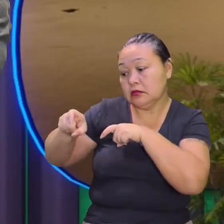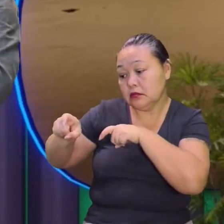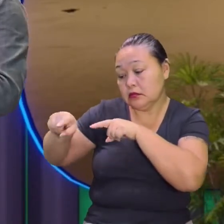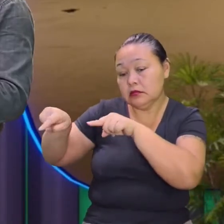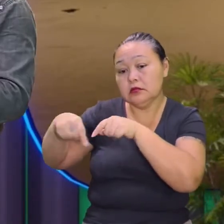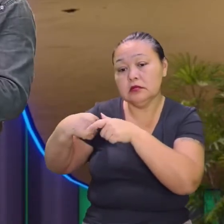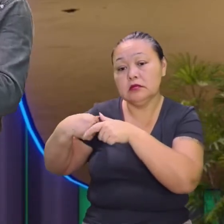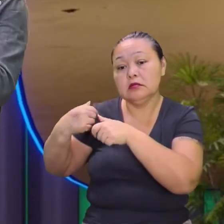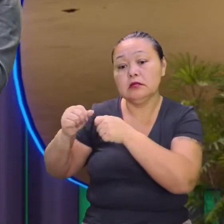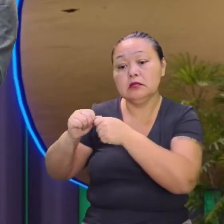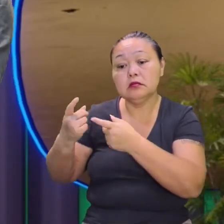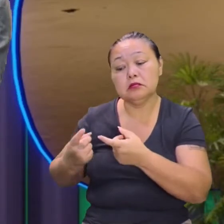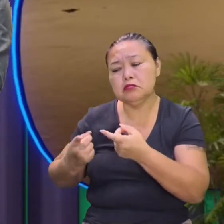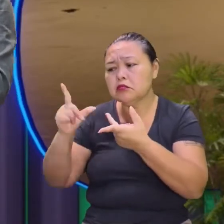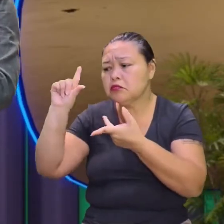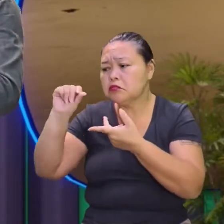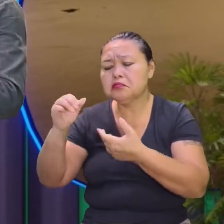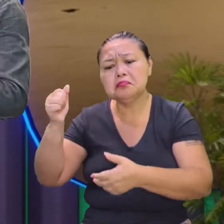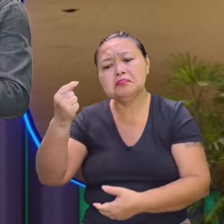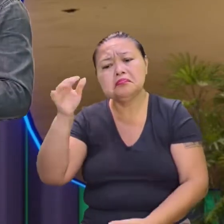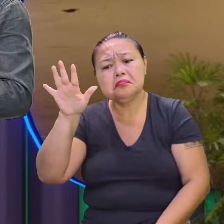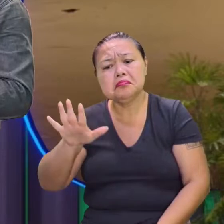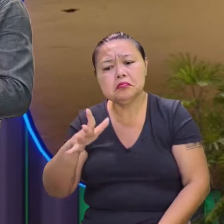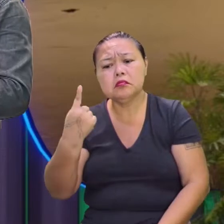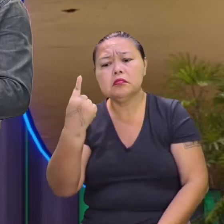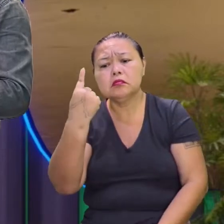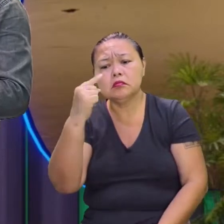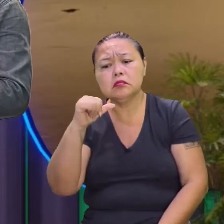agricultor, que vende muito barato o litro do